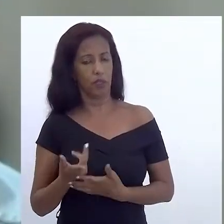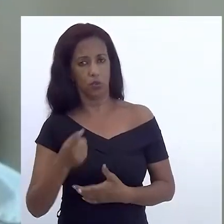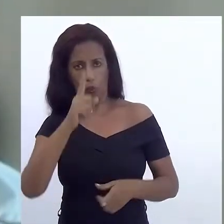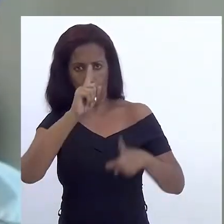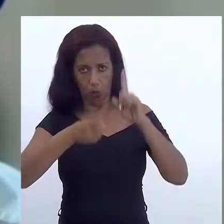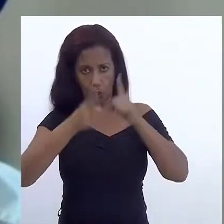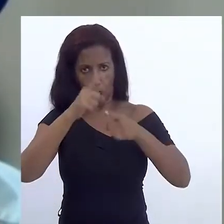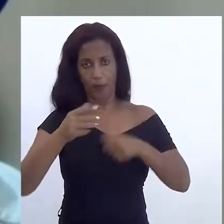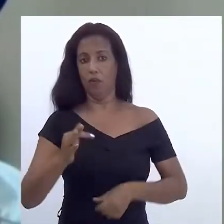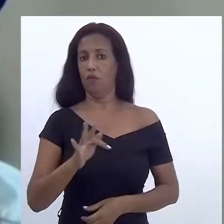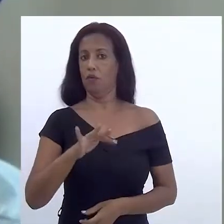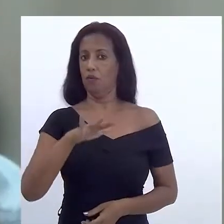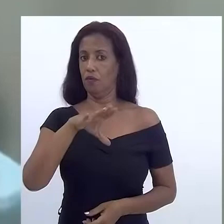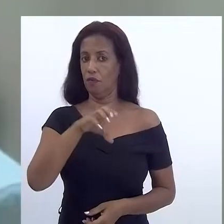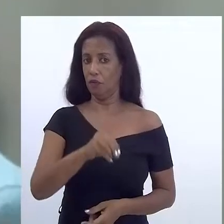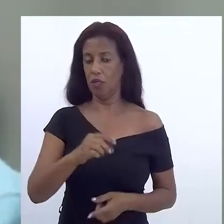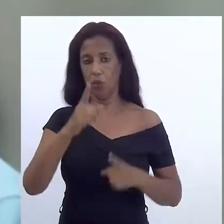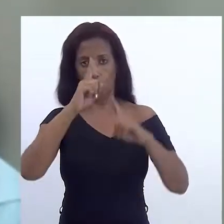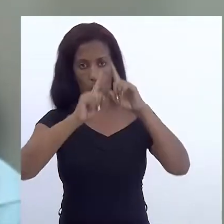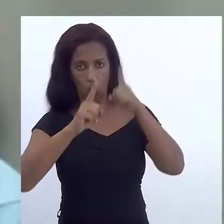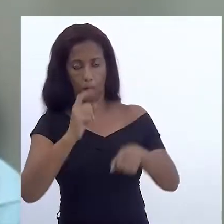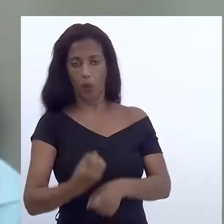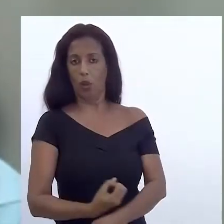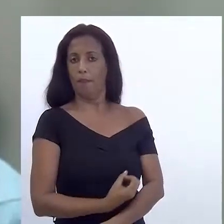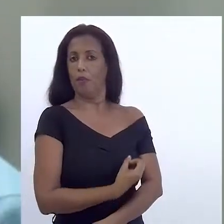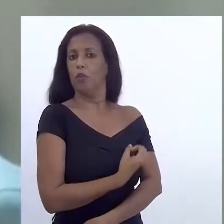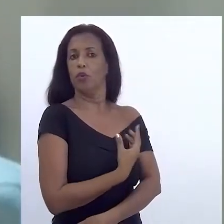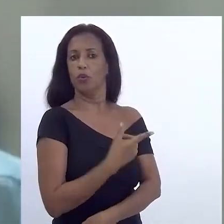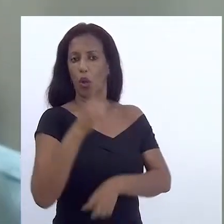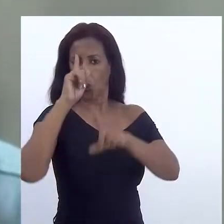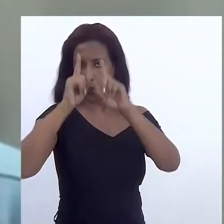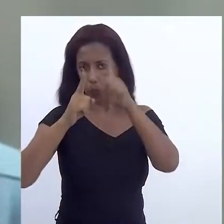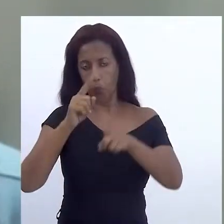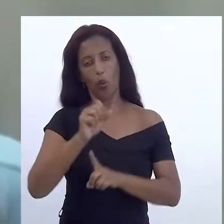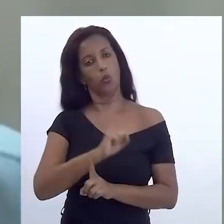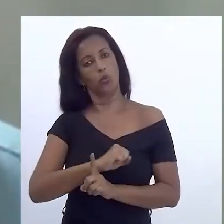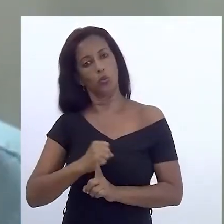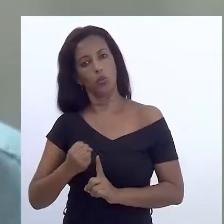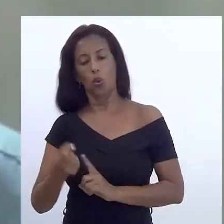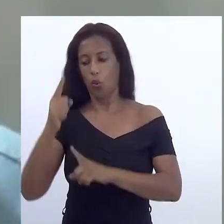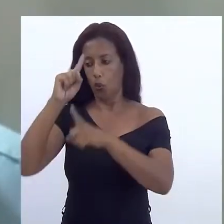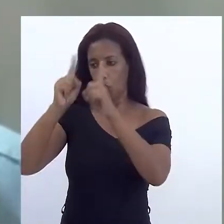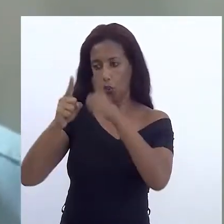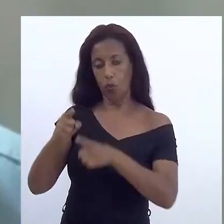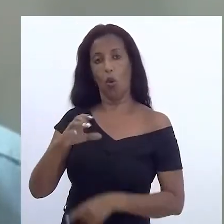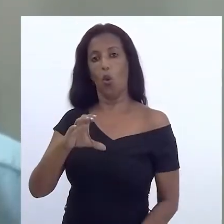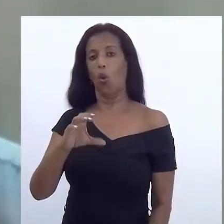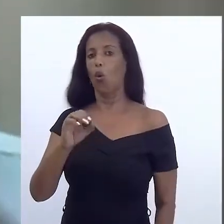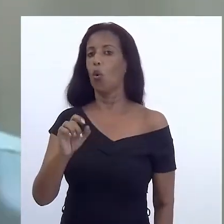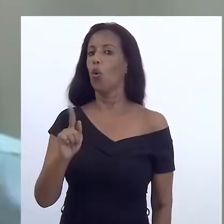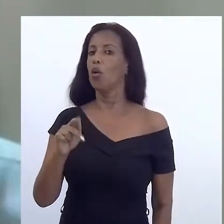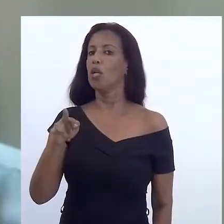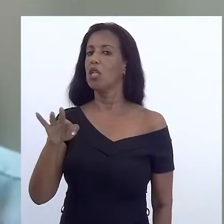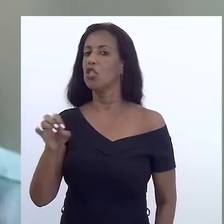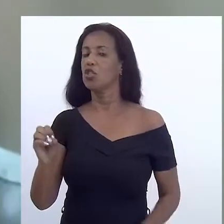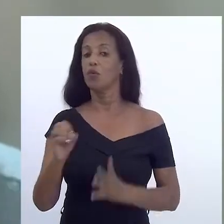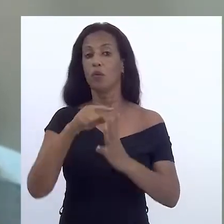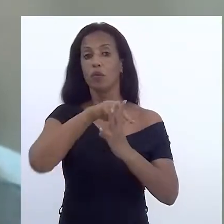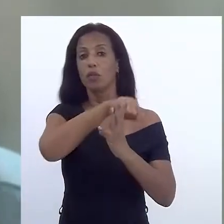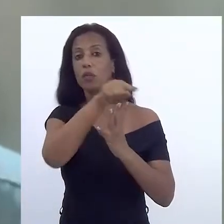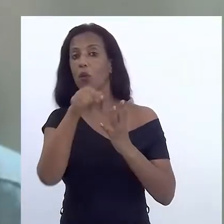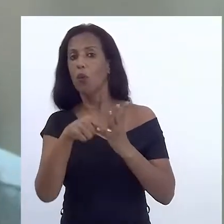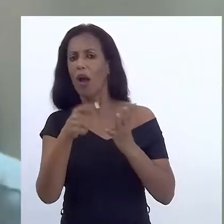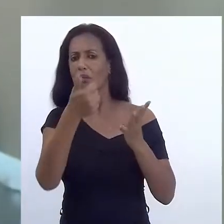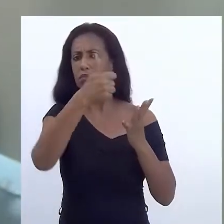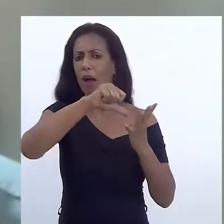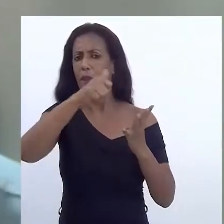então, físico, o domínio emocional, o domínio social e o domínio cognitivo. Então, são 4 áreas que são